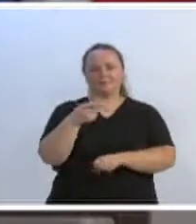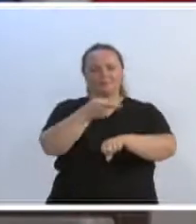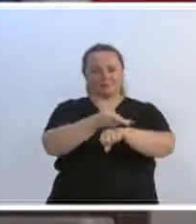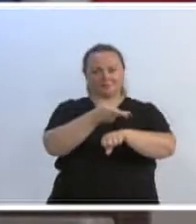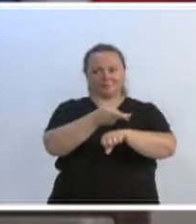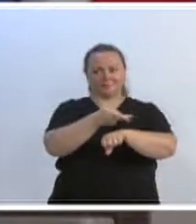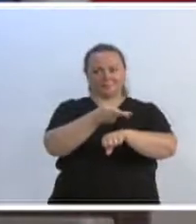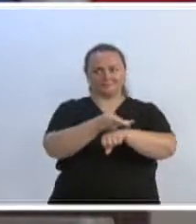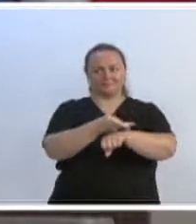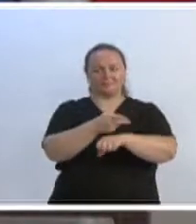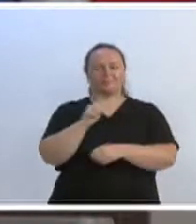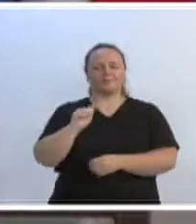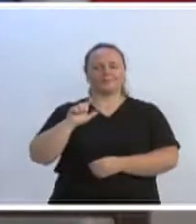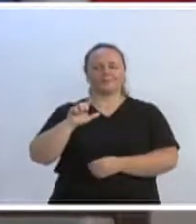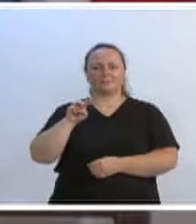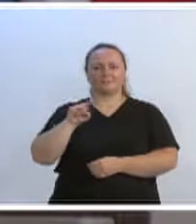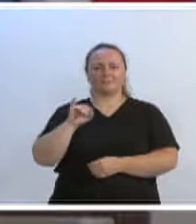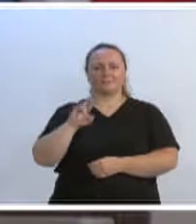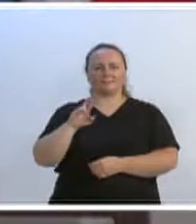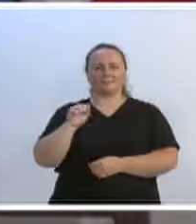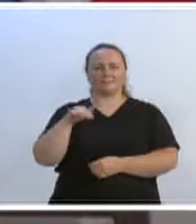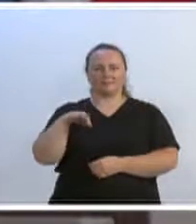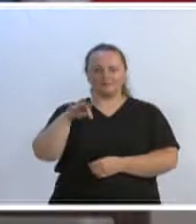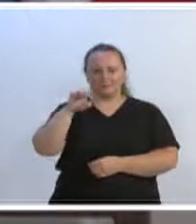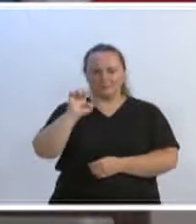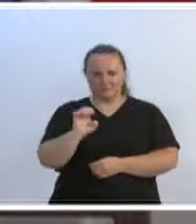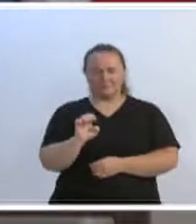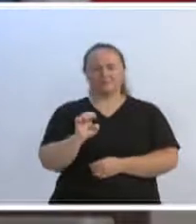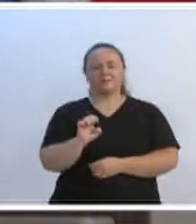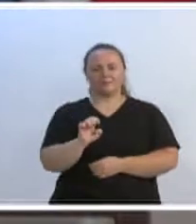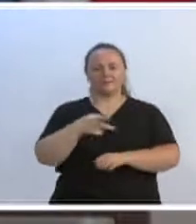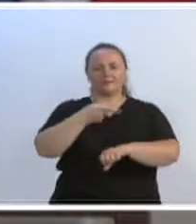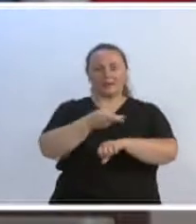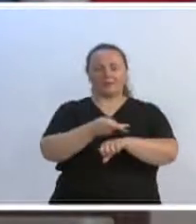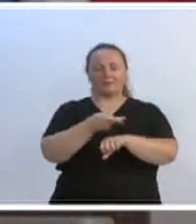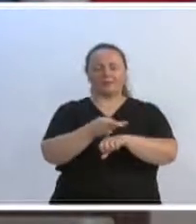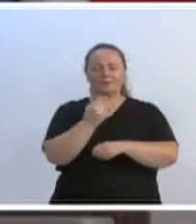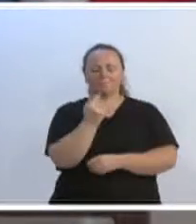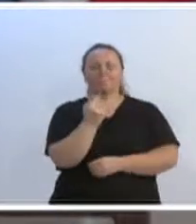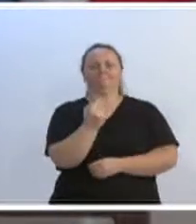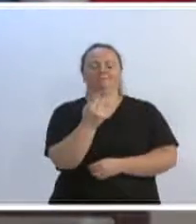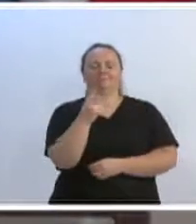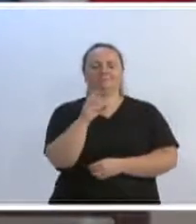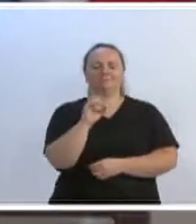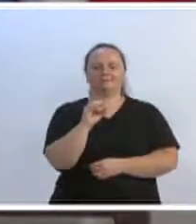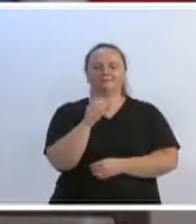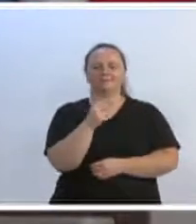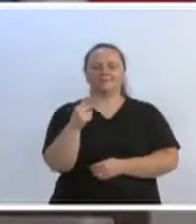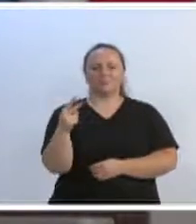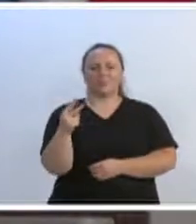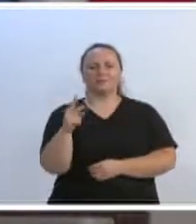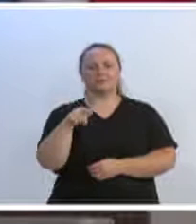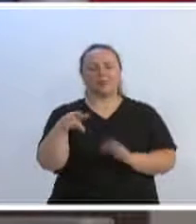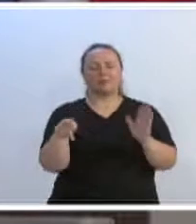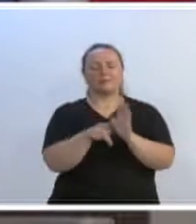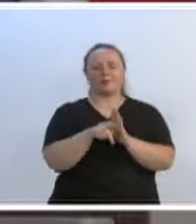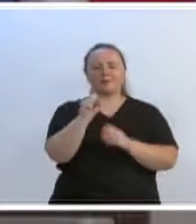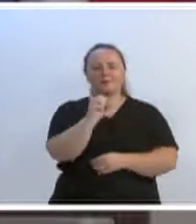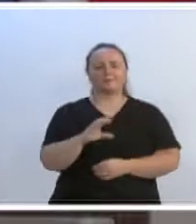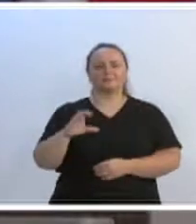virtual, juntamente com a Biblioteca Pública do Estado, mais uma etapa está sendo atingida, ou